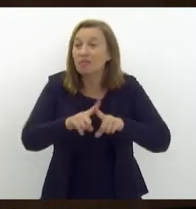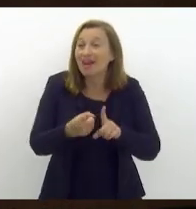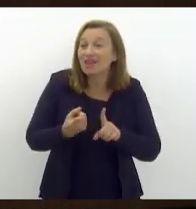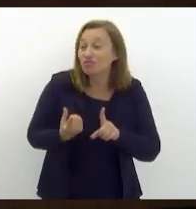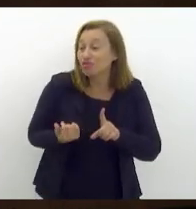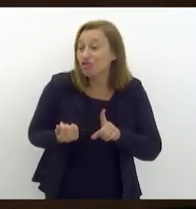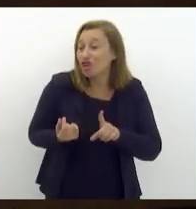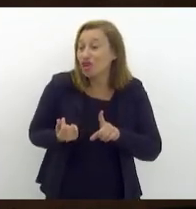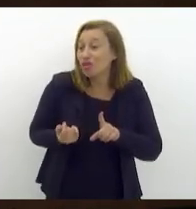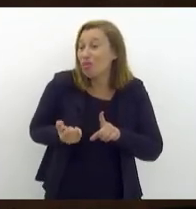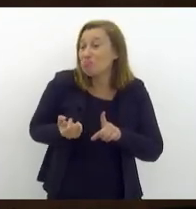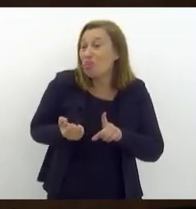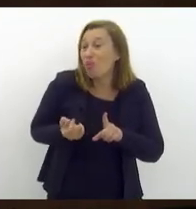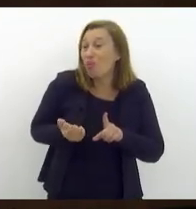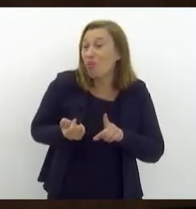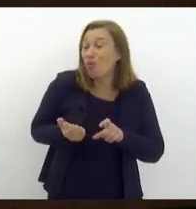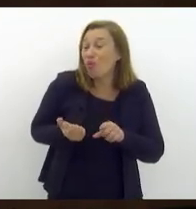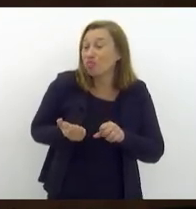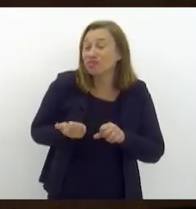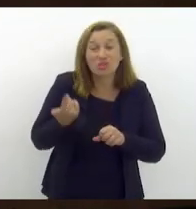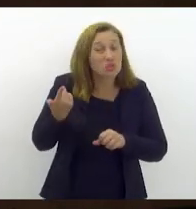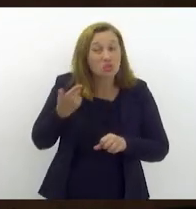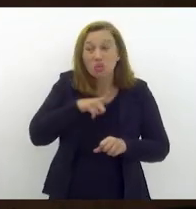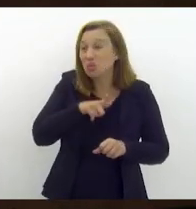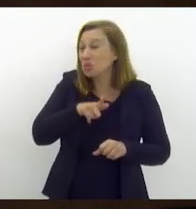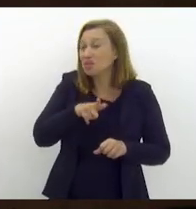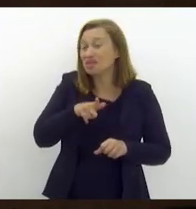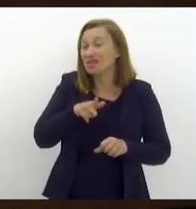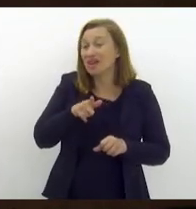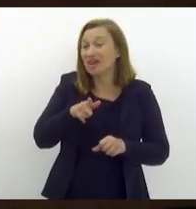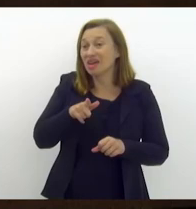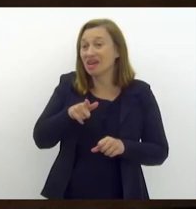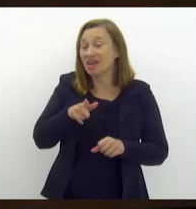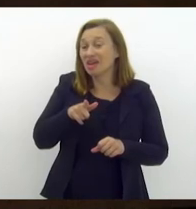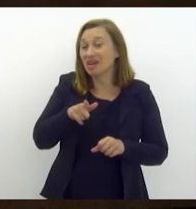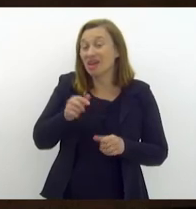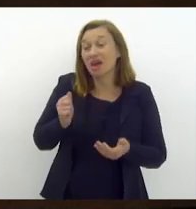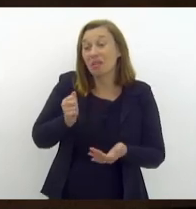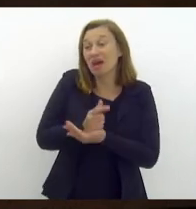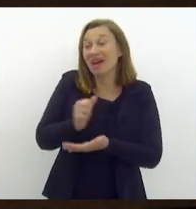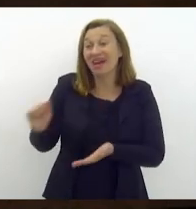braço é muito curto e muitas das vezes os voluntários